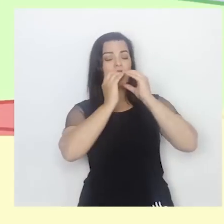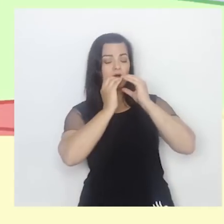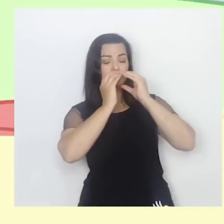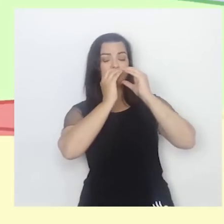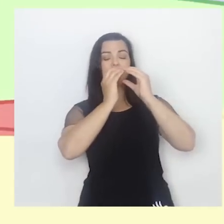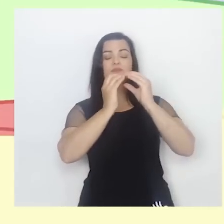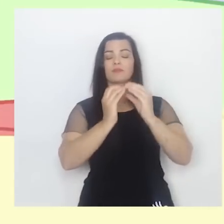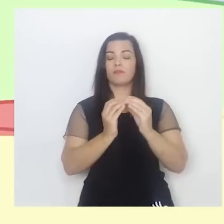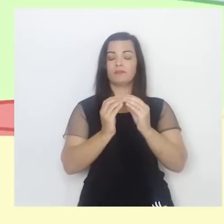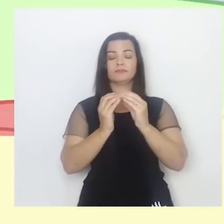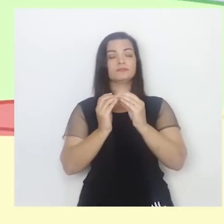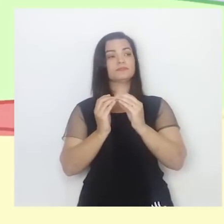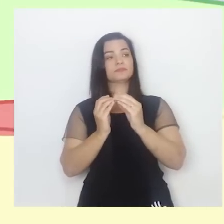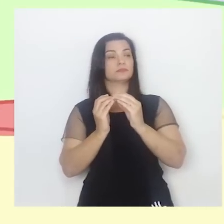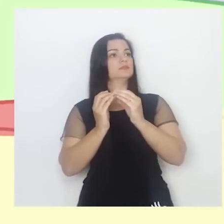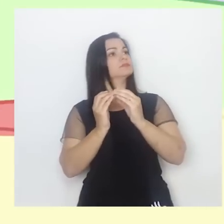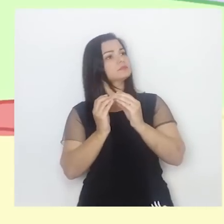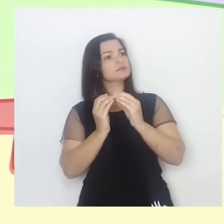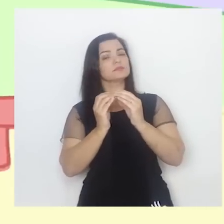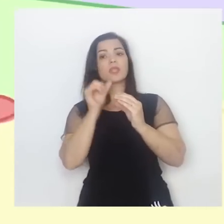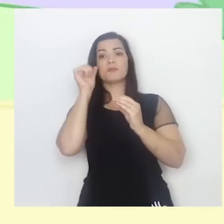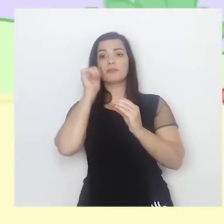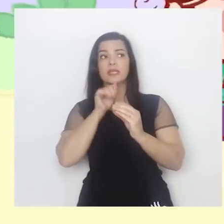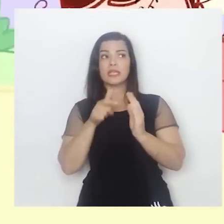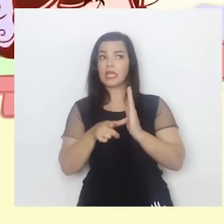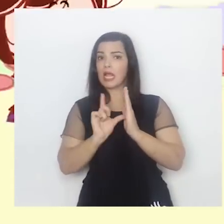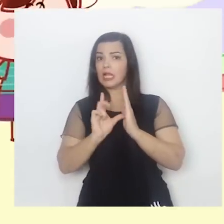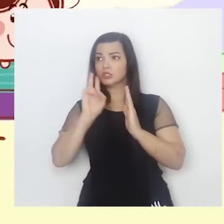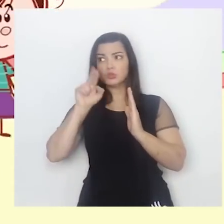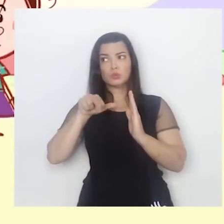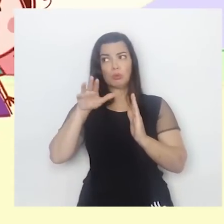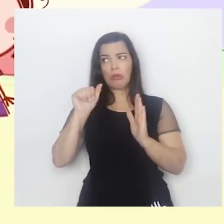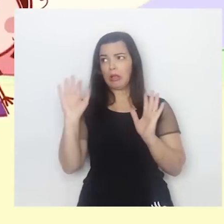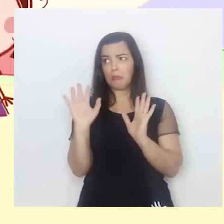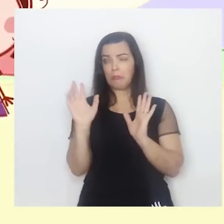E aí eu vi uma menina que eu nunca tinha visto.